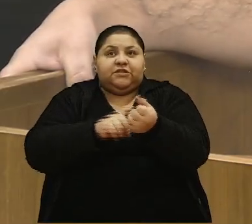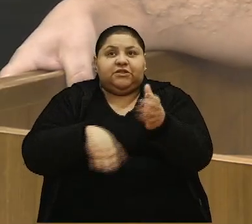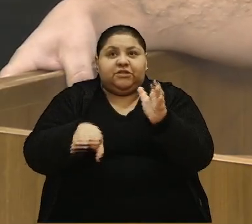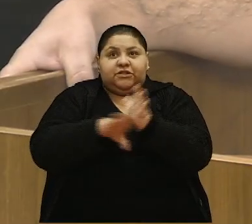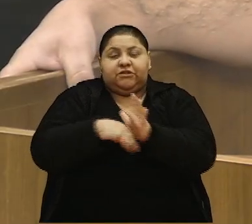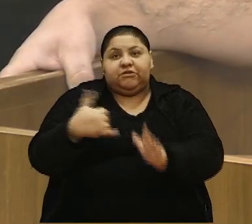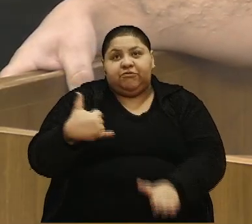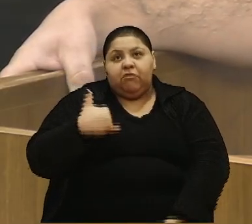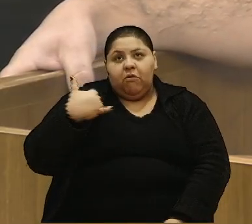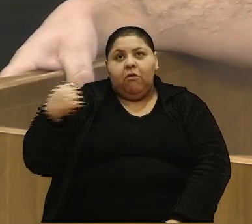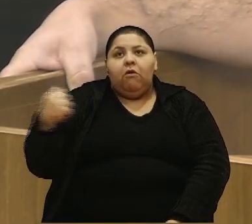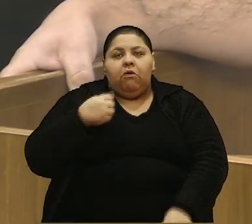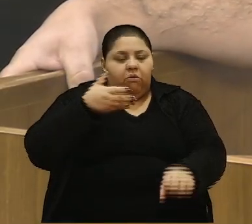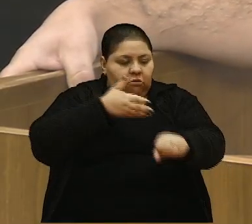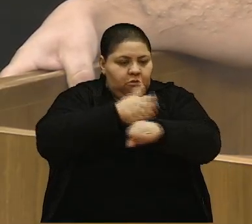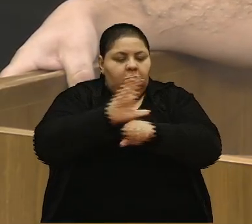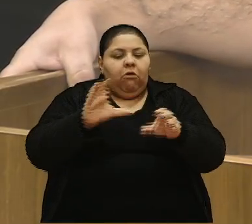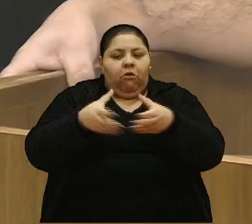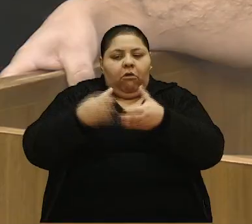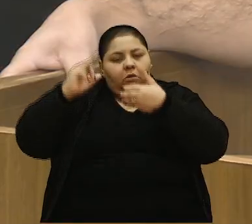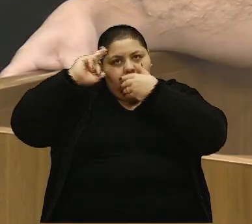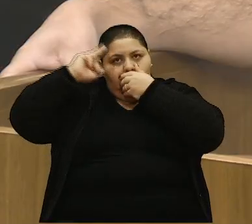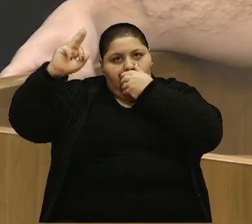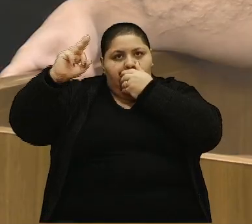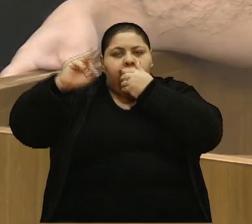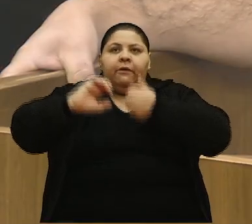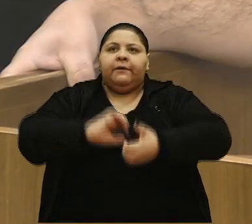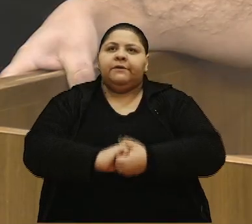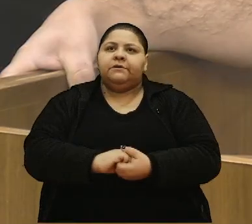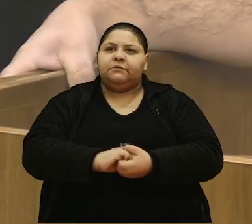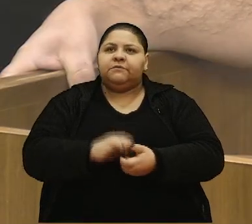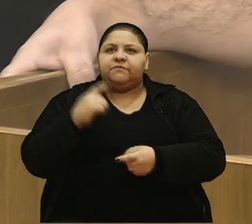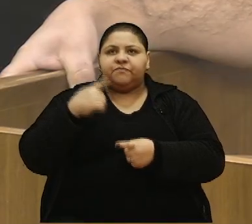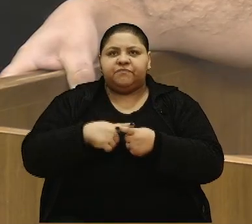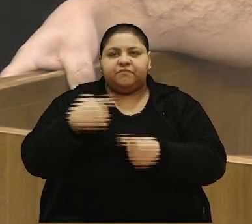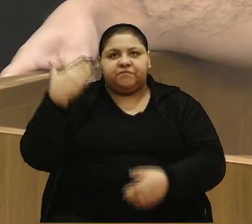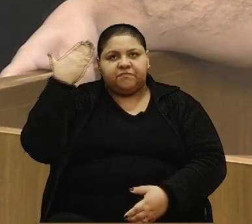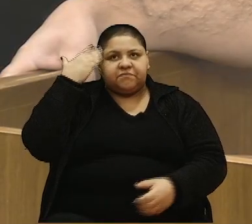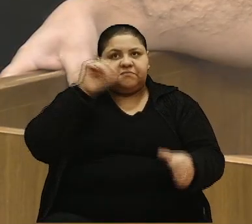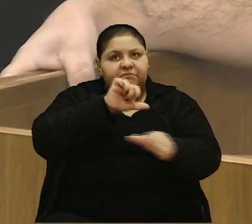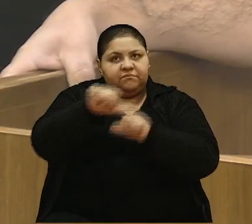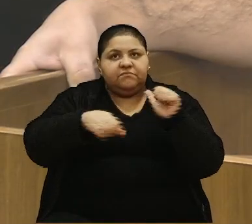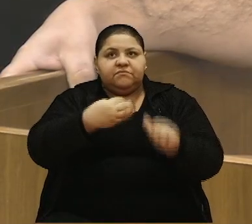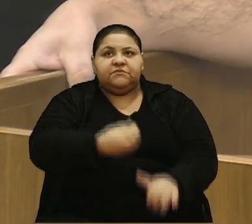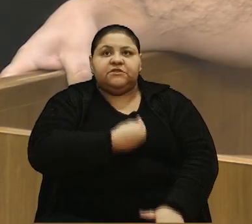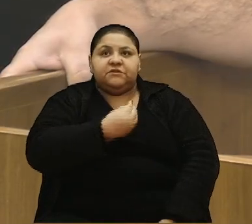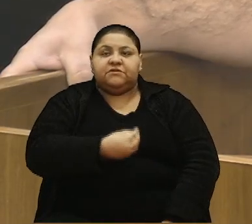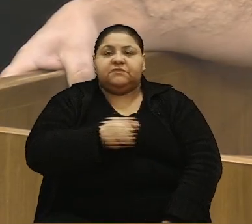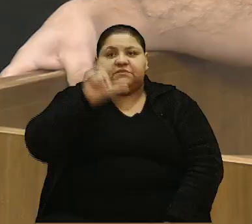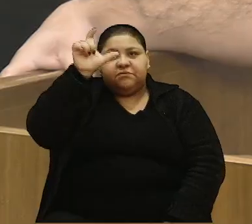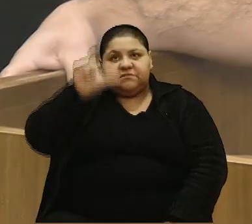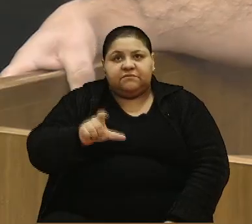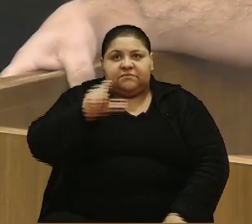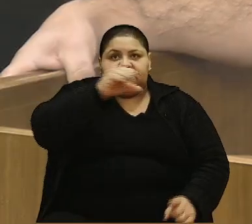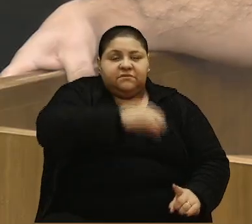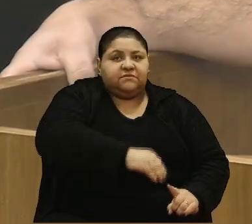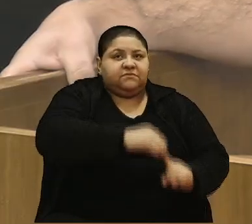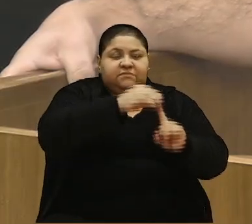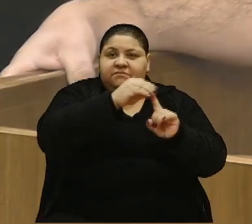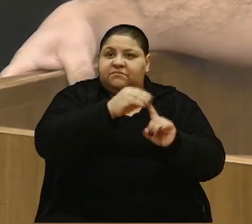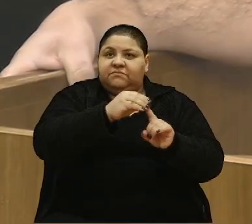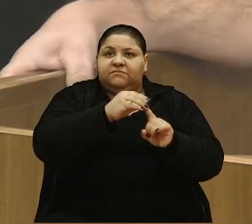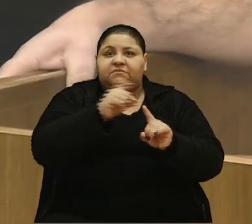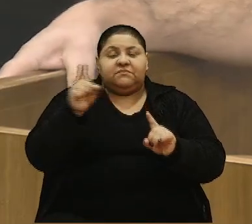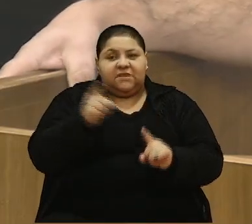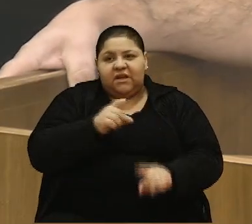idade para poder participar de um grupo de escoteiro, né? Porque eu sei a transformação que tem na vida do cidadão, principalmente a questão pilar essencial, que são